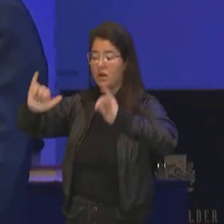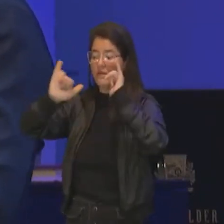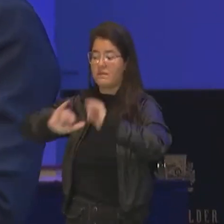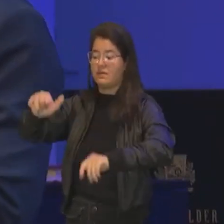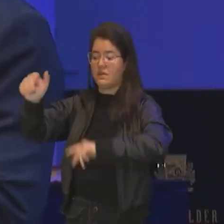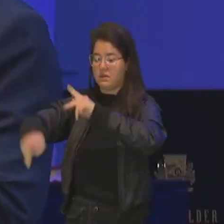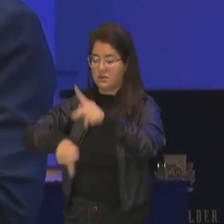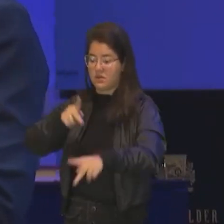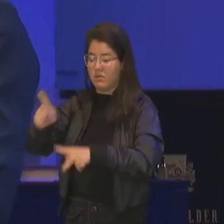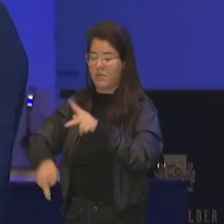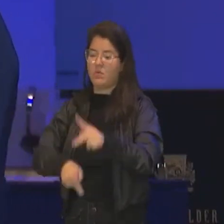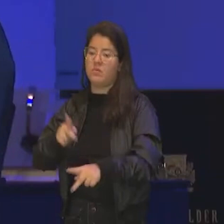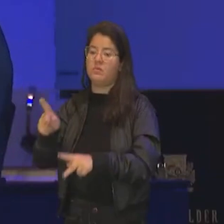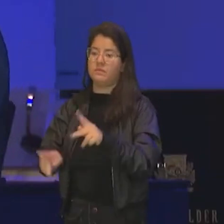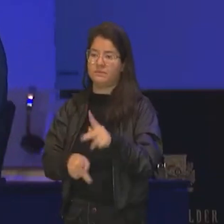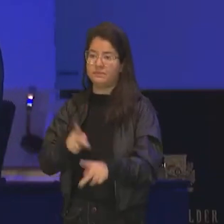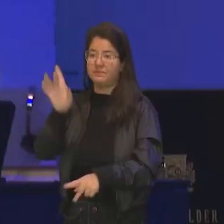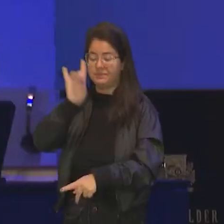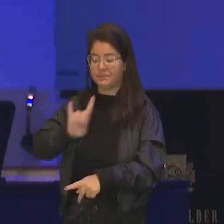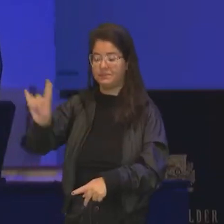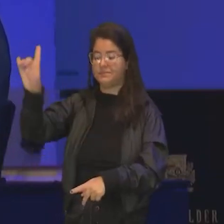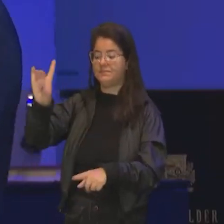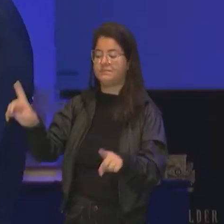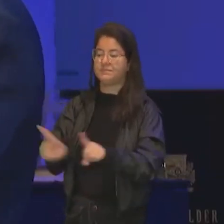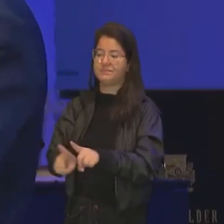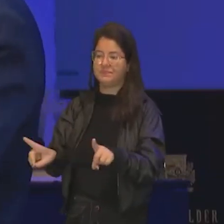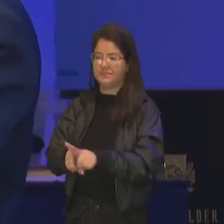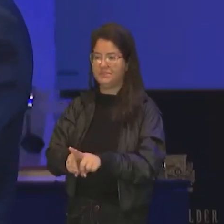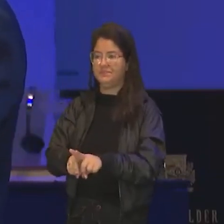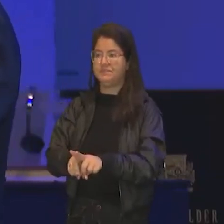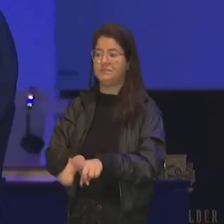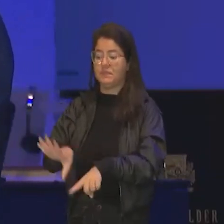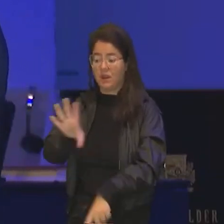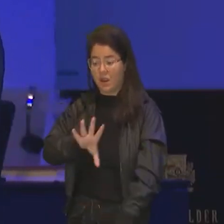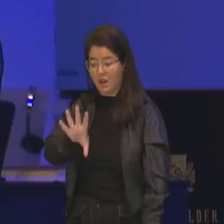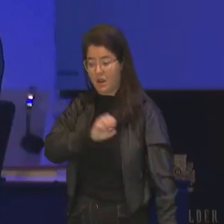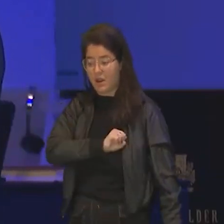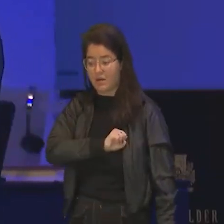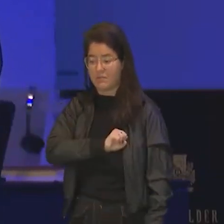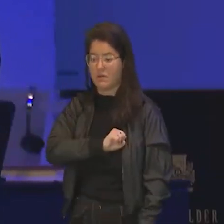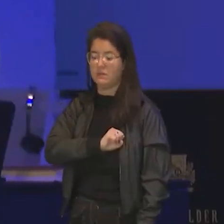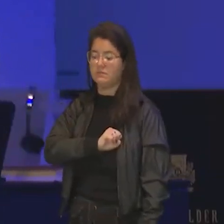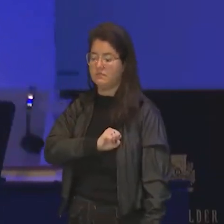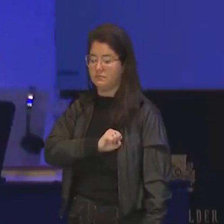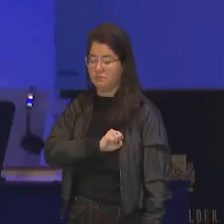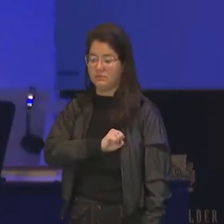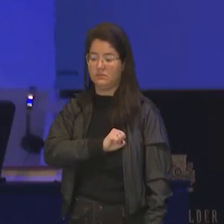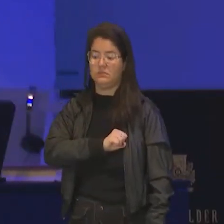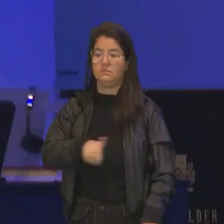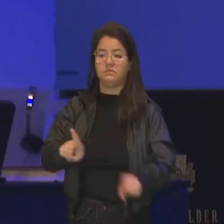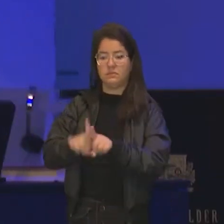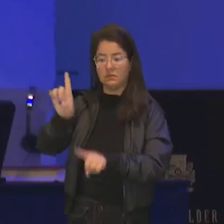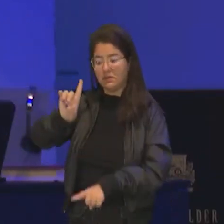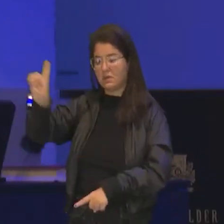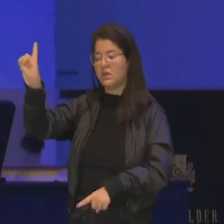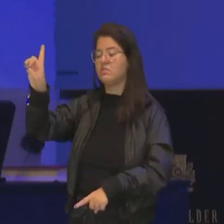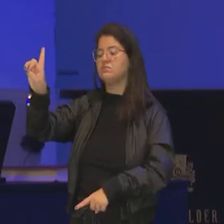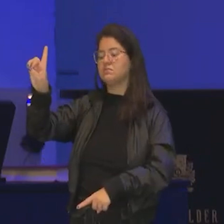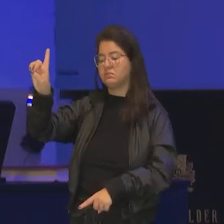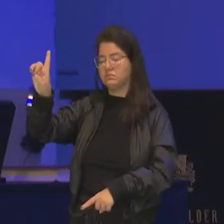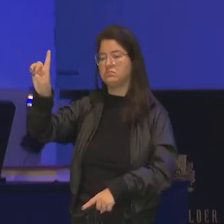povo, Deus ainda ama e ainda profere